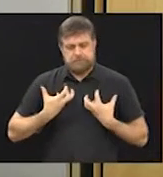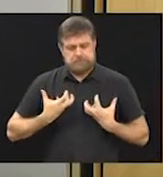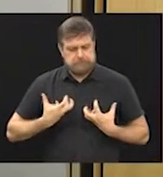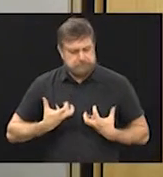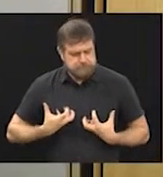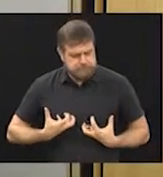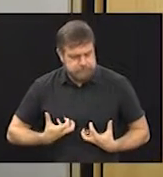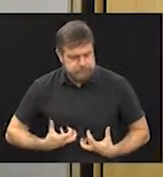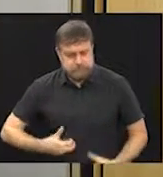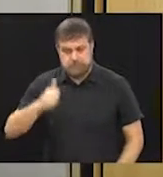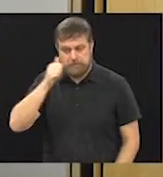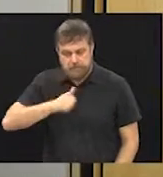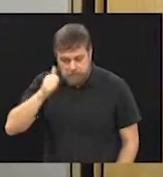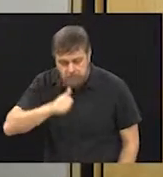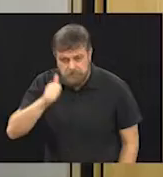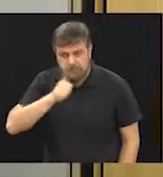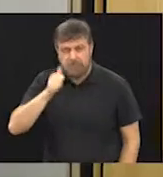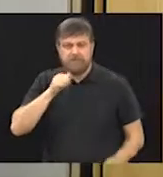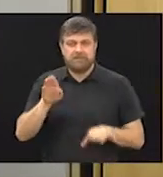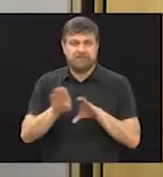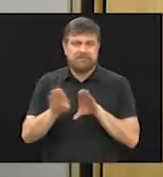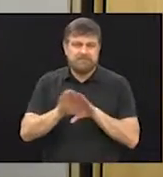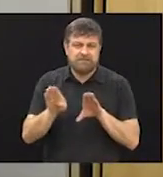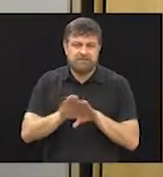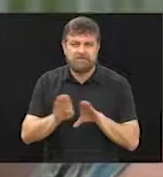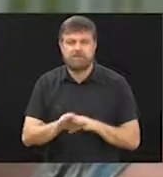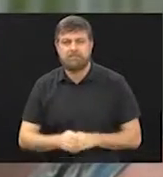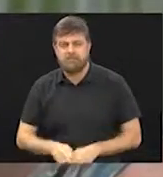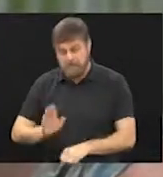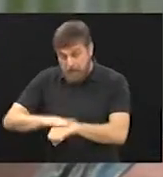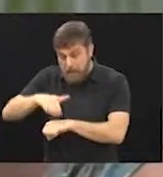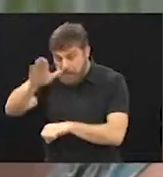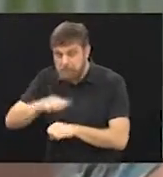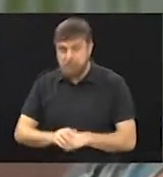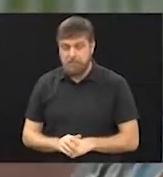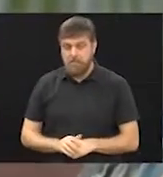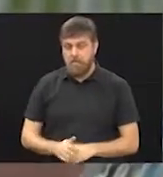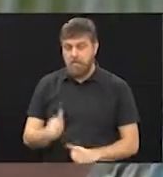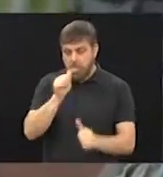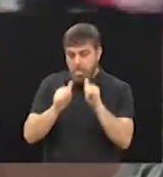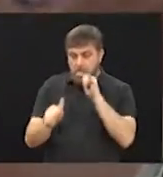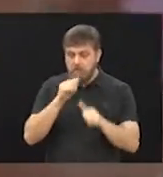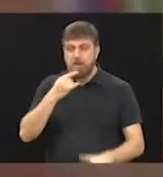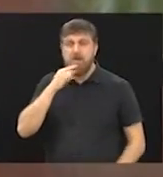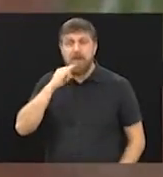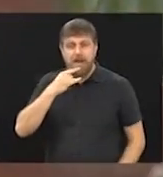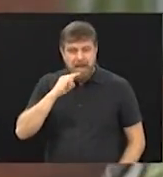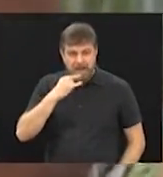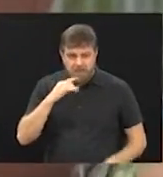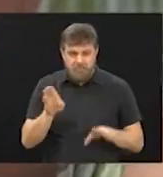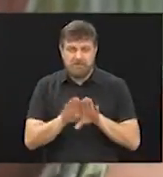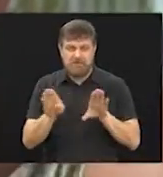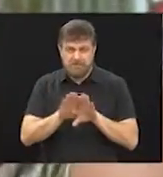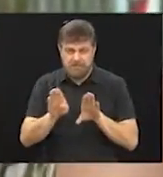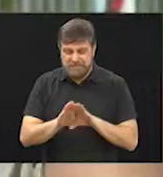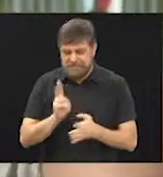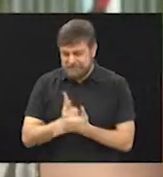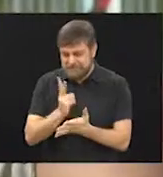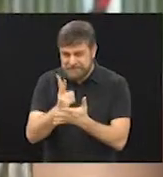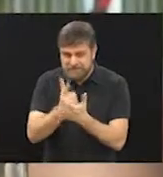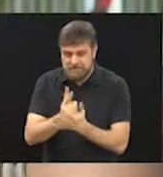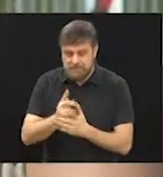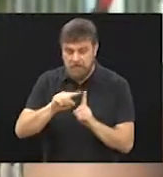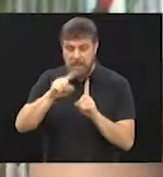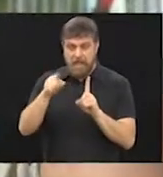mulher, o aumento de ingesta de álcool, o uso